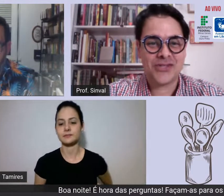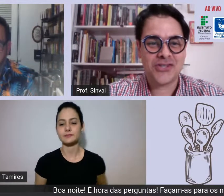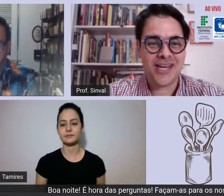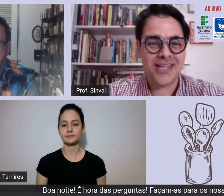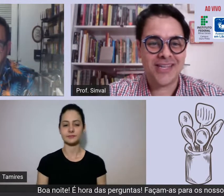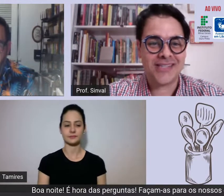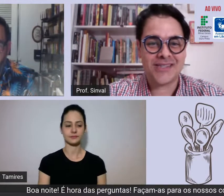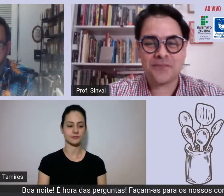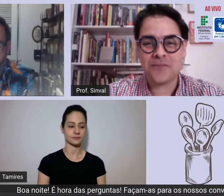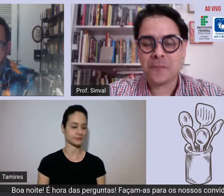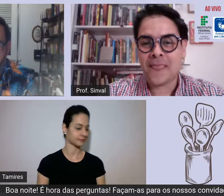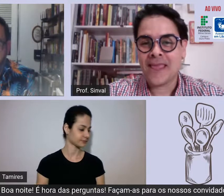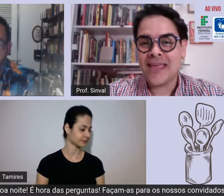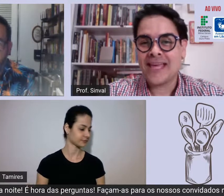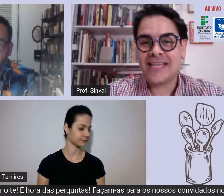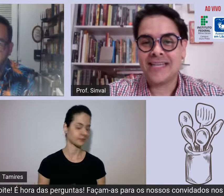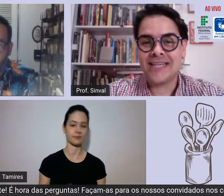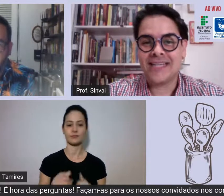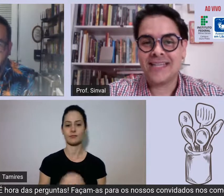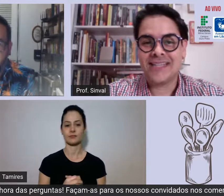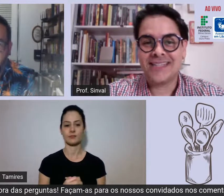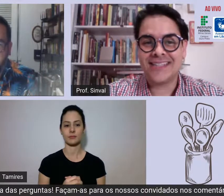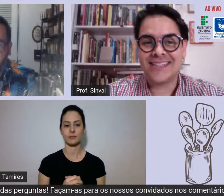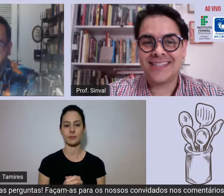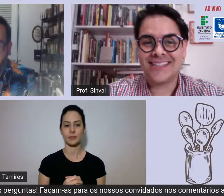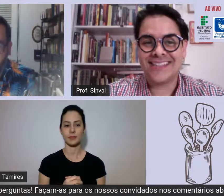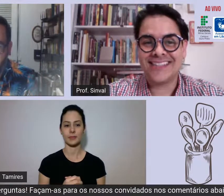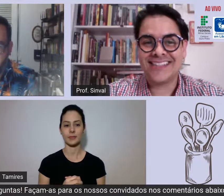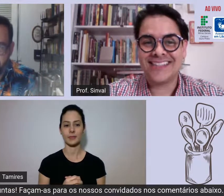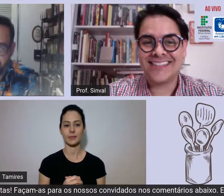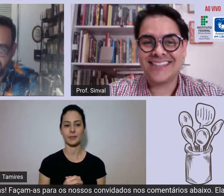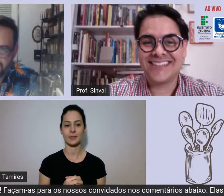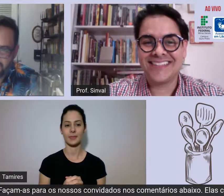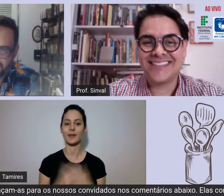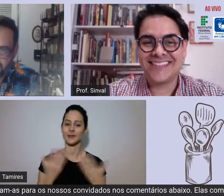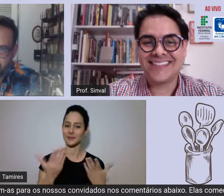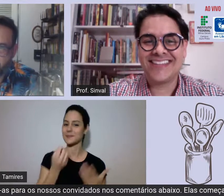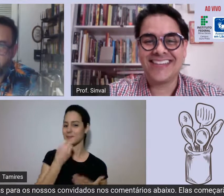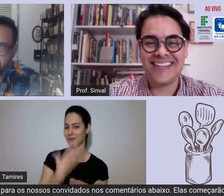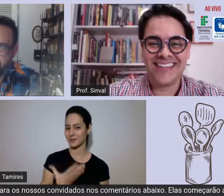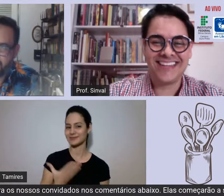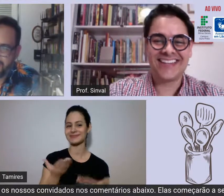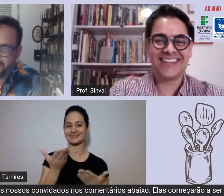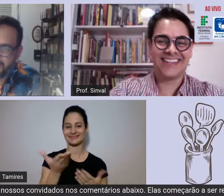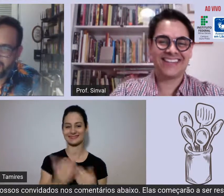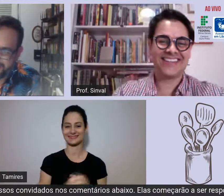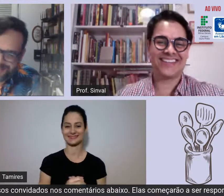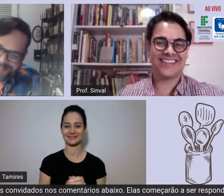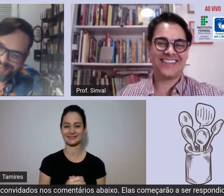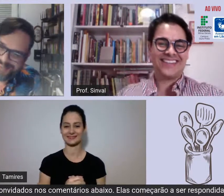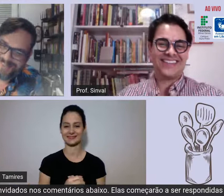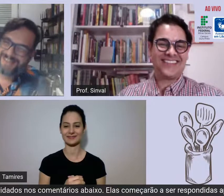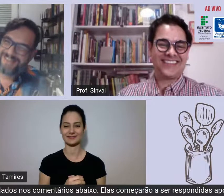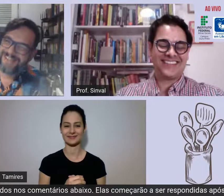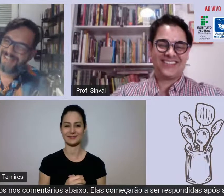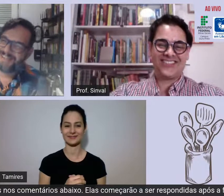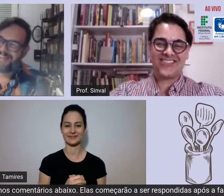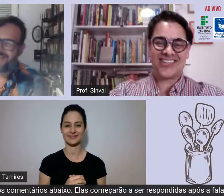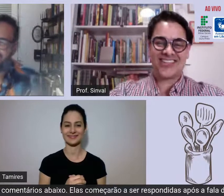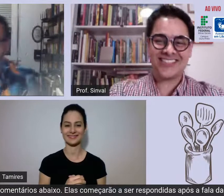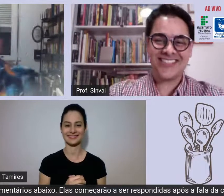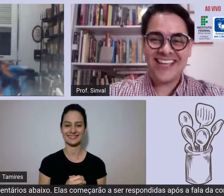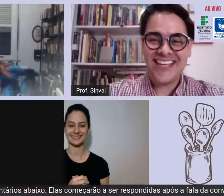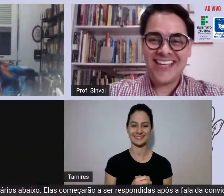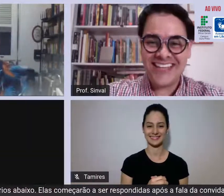Obrigado, a gente que agradece. Deixo vocês em companhia agora. Meus dois melhores